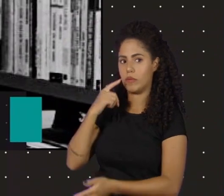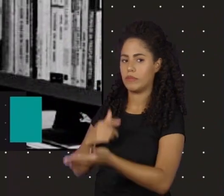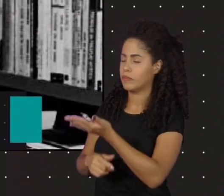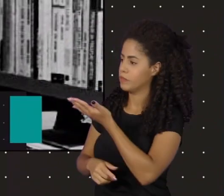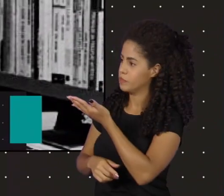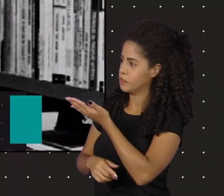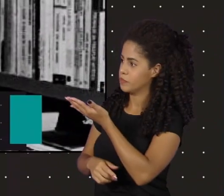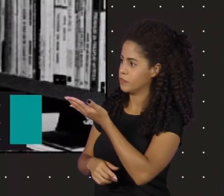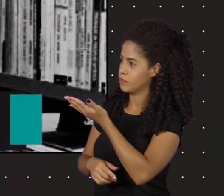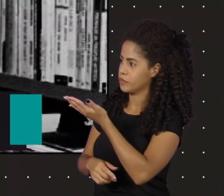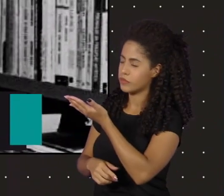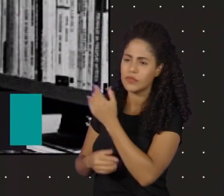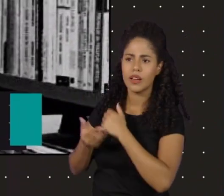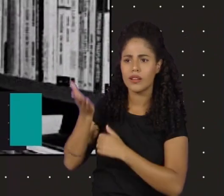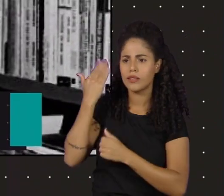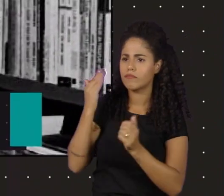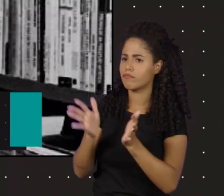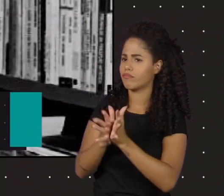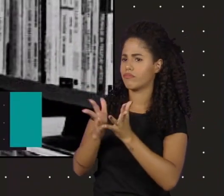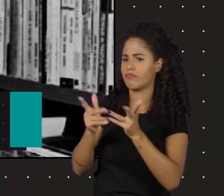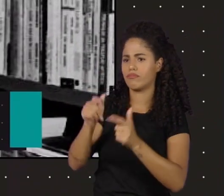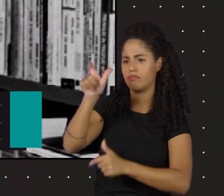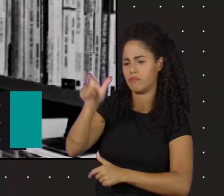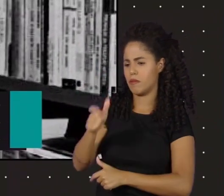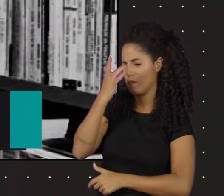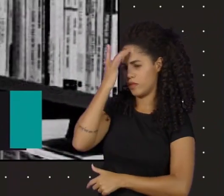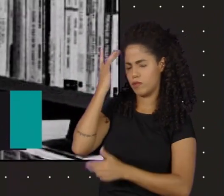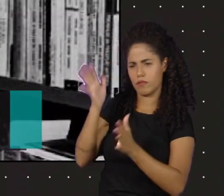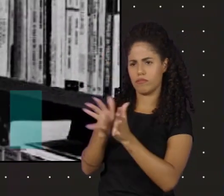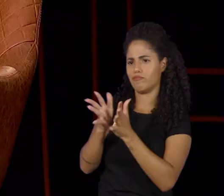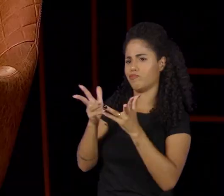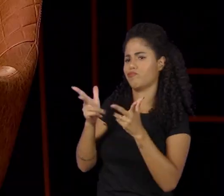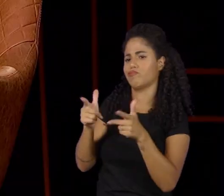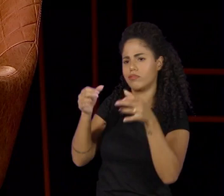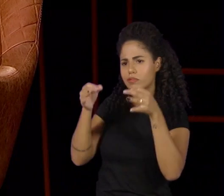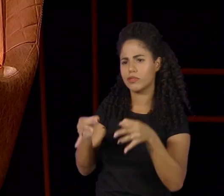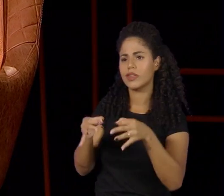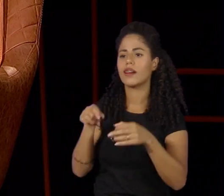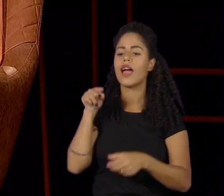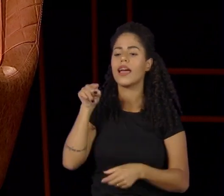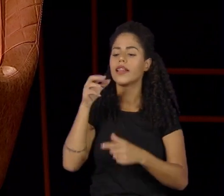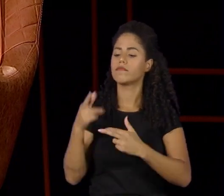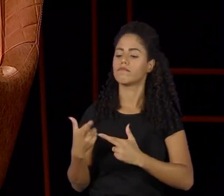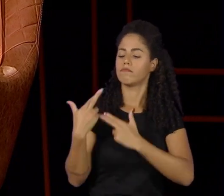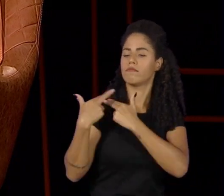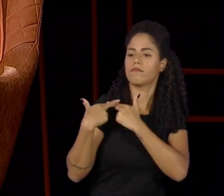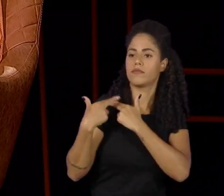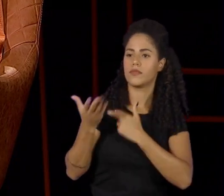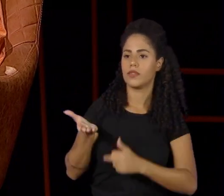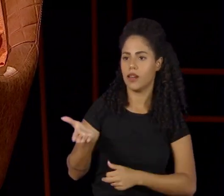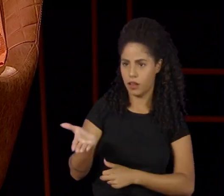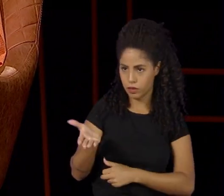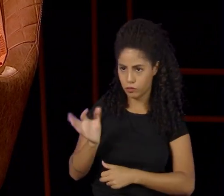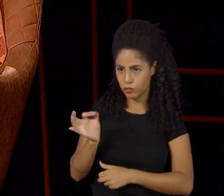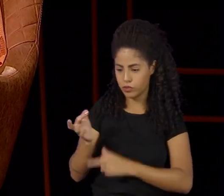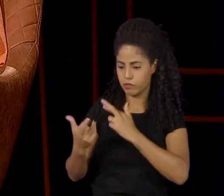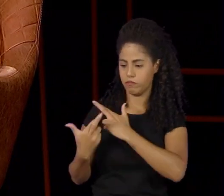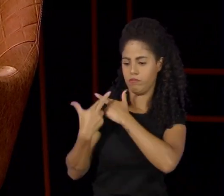figura fantástica, intelectual, diretor de teatro, escambau, ele assumiu